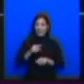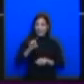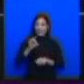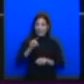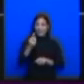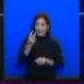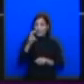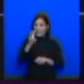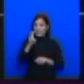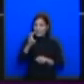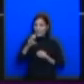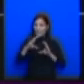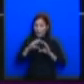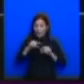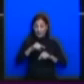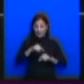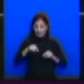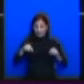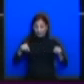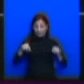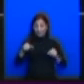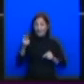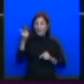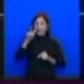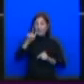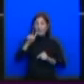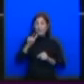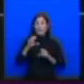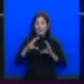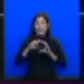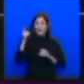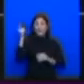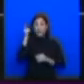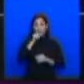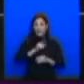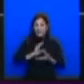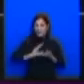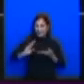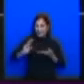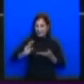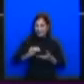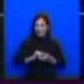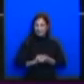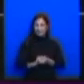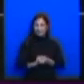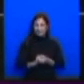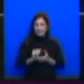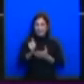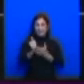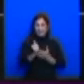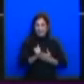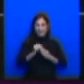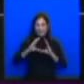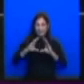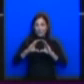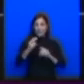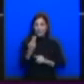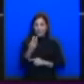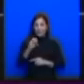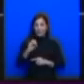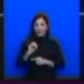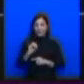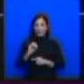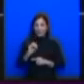faltam 5 números. A partir da próxima bola já está valendo prêmios. Vem chegando bola 20,